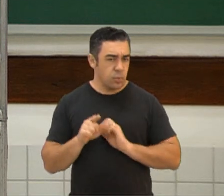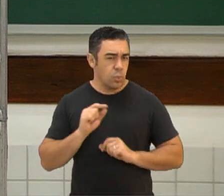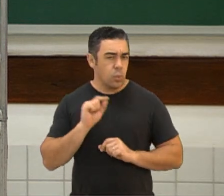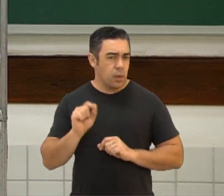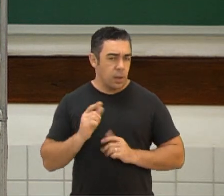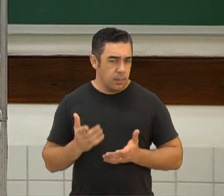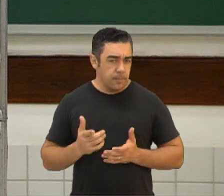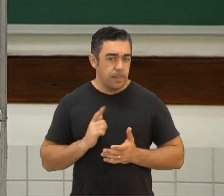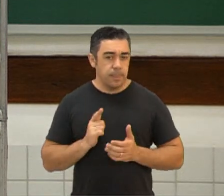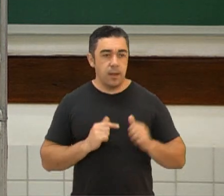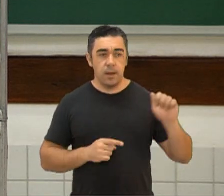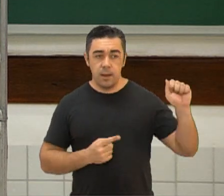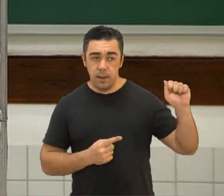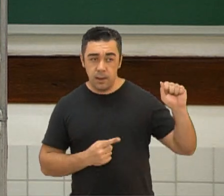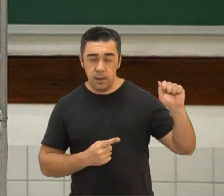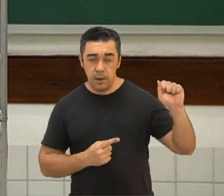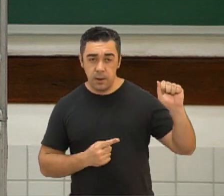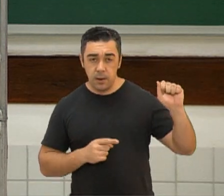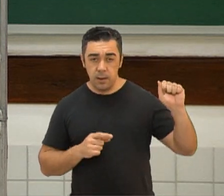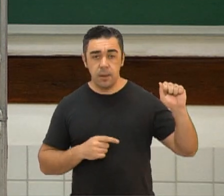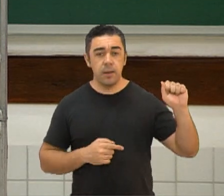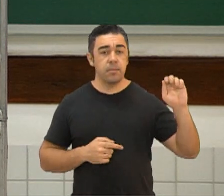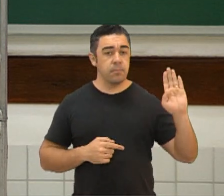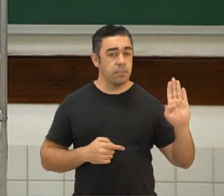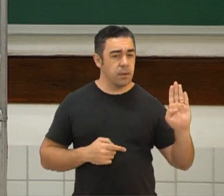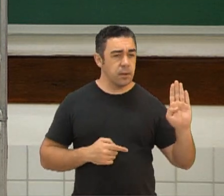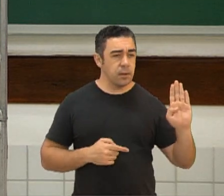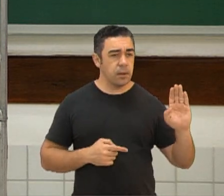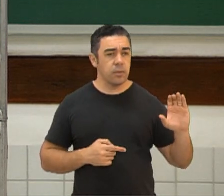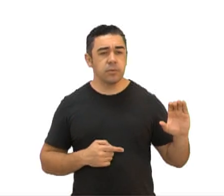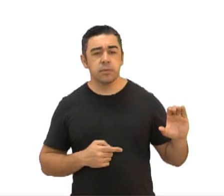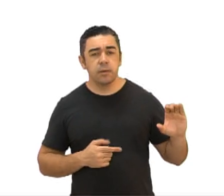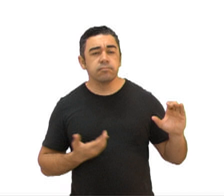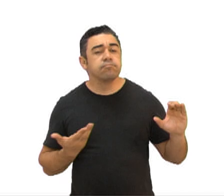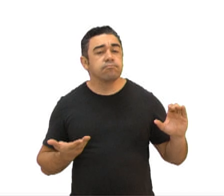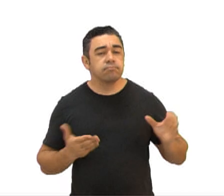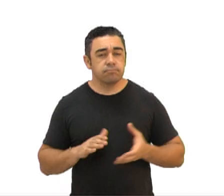temos ali um caso de personificação, hipérbole ou metáfora.